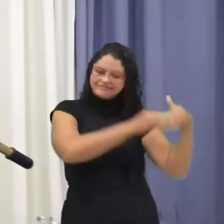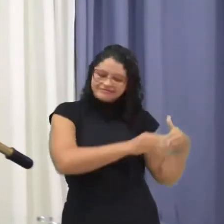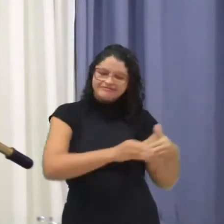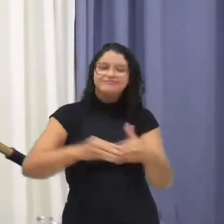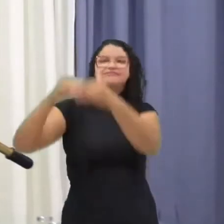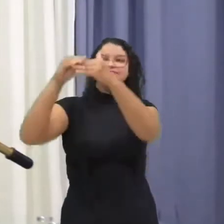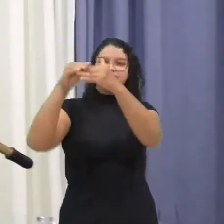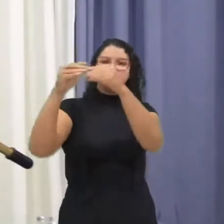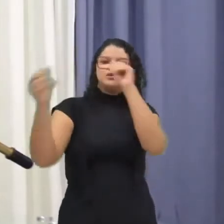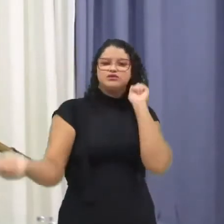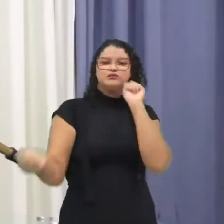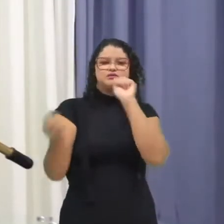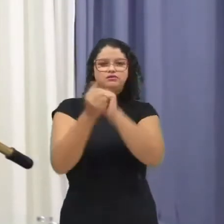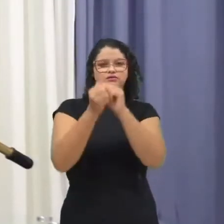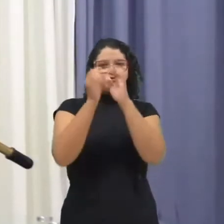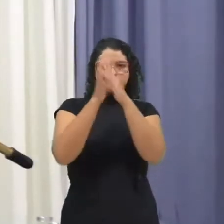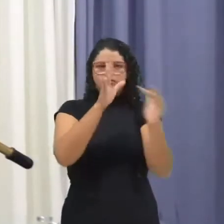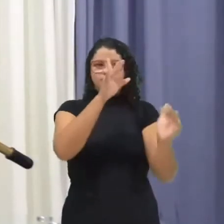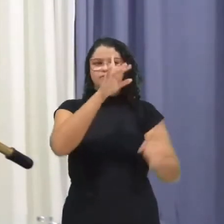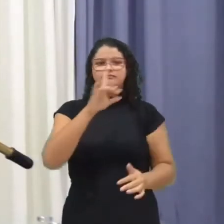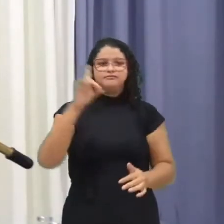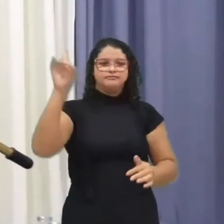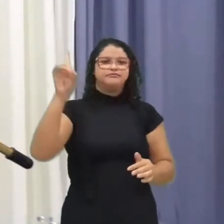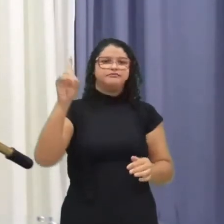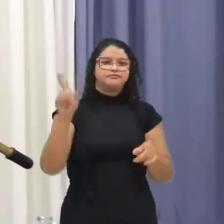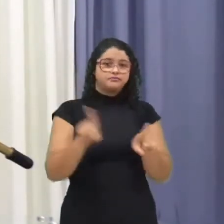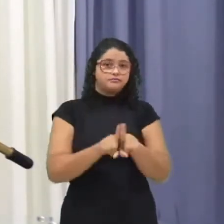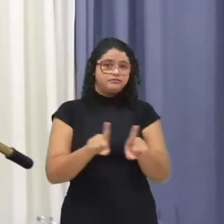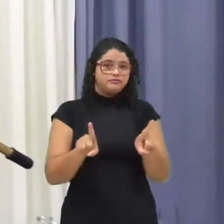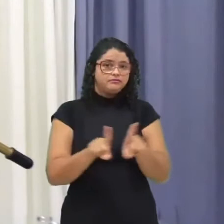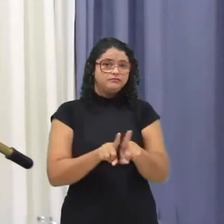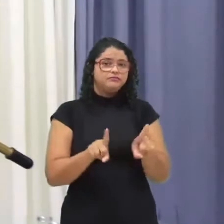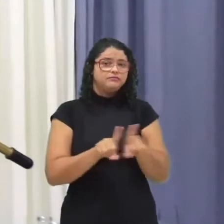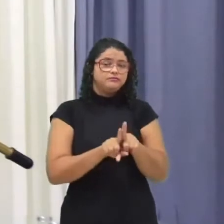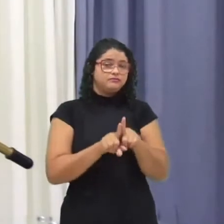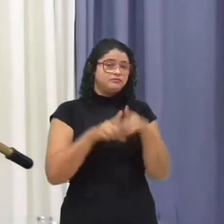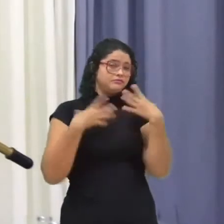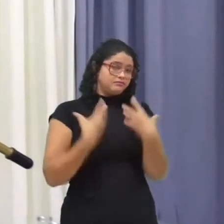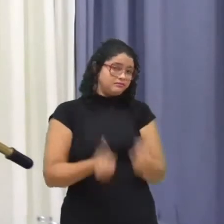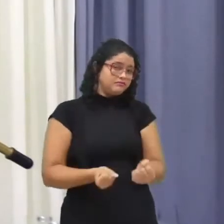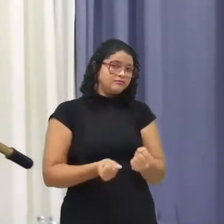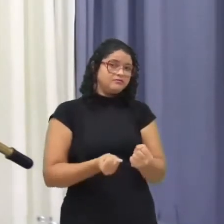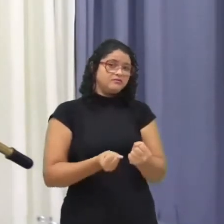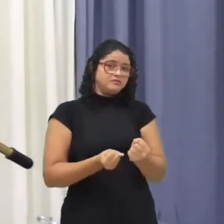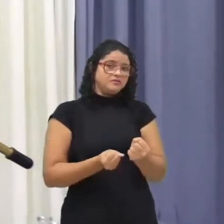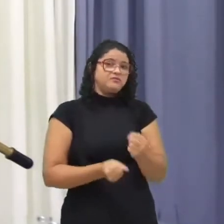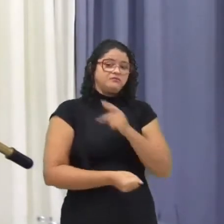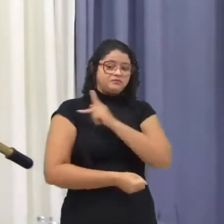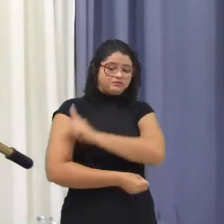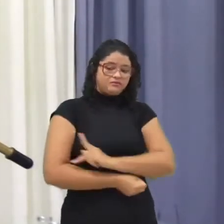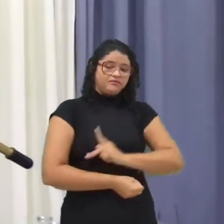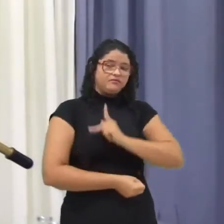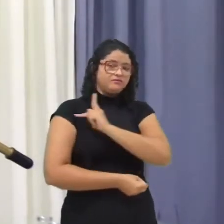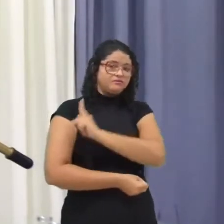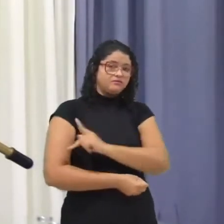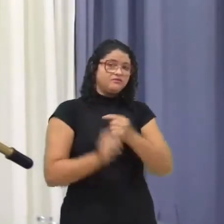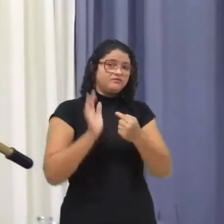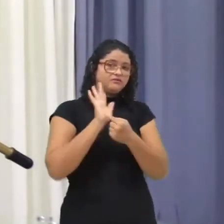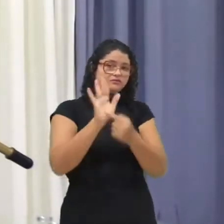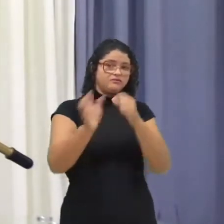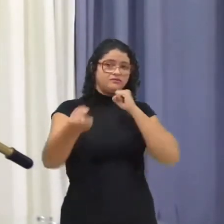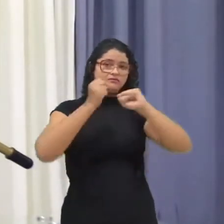ele. Louvado seja o nome do Senhor. A citação feita pelo apóstolo Paulo é a do